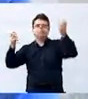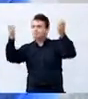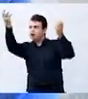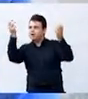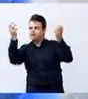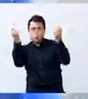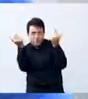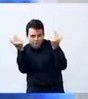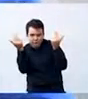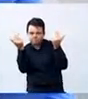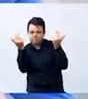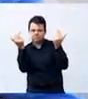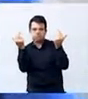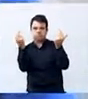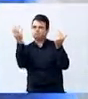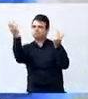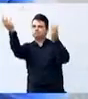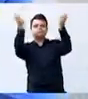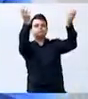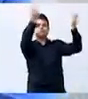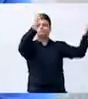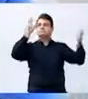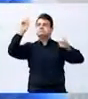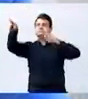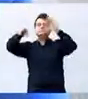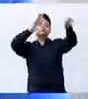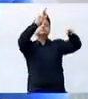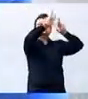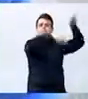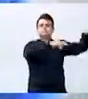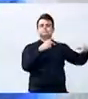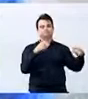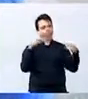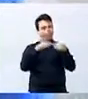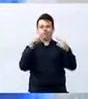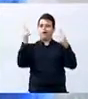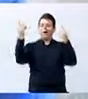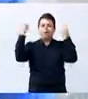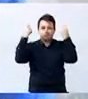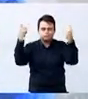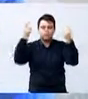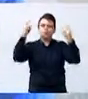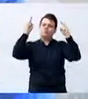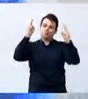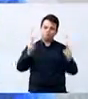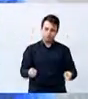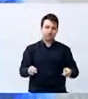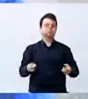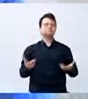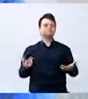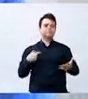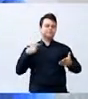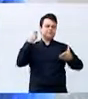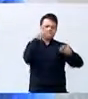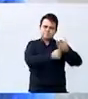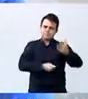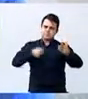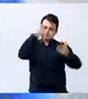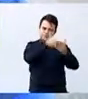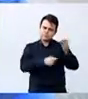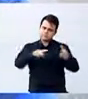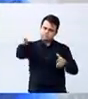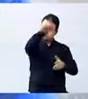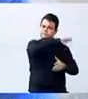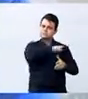outra, né? Eles são muito diferentes, então a importância é essa. Brigar, fazer